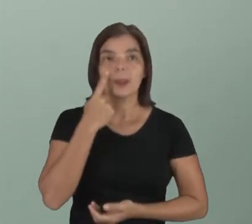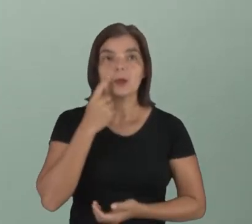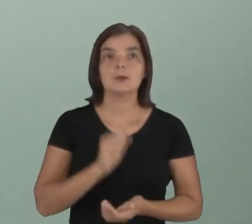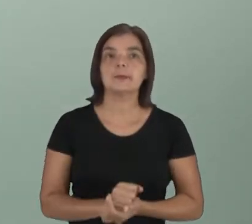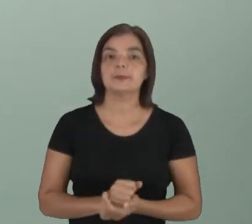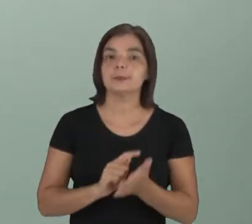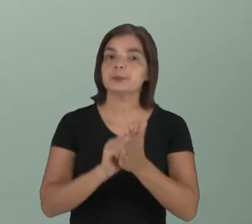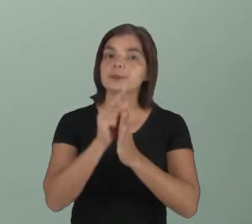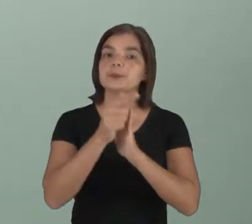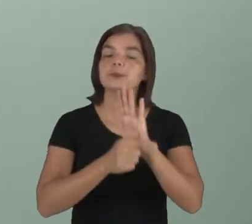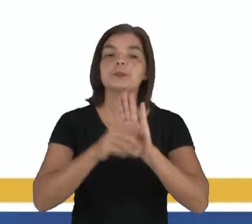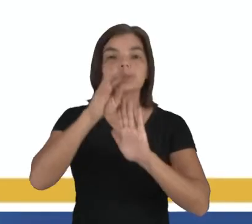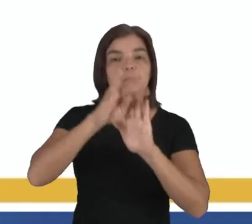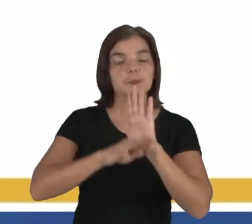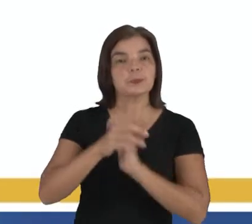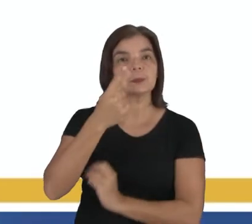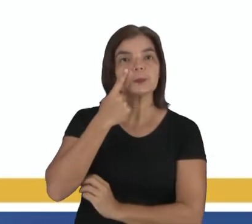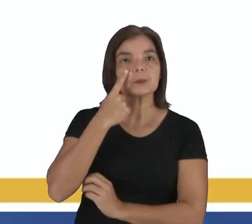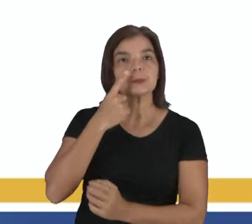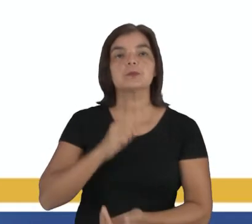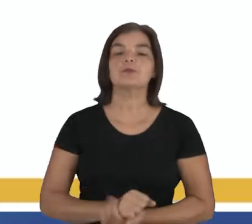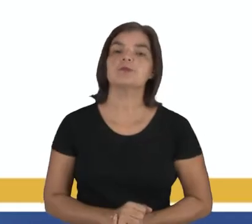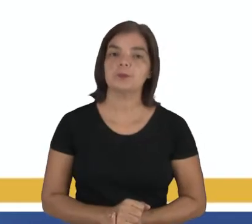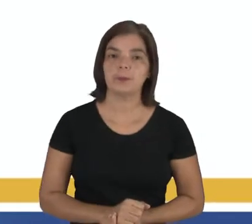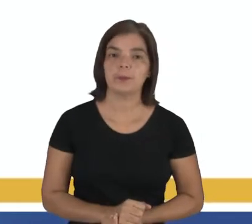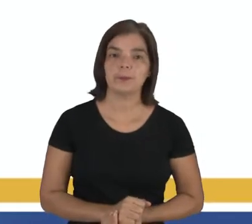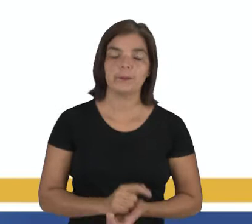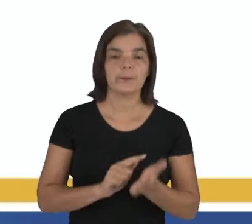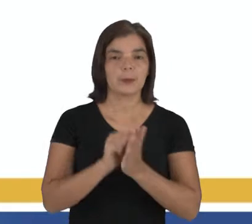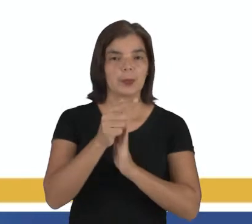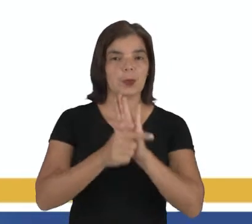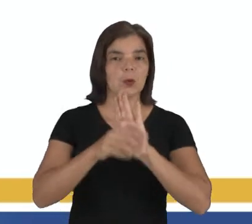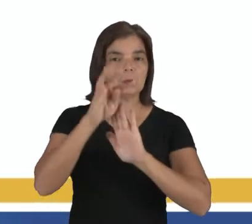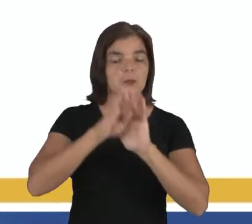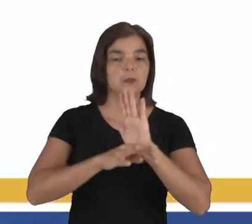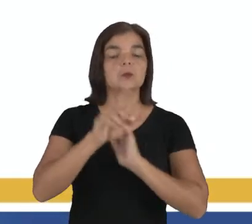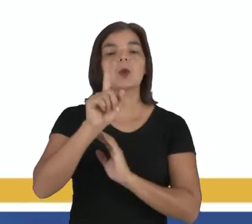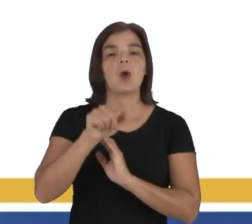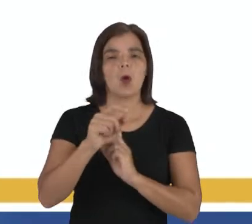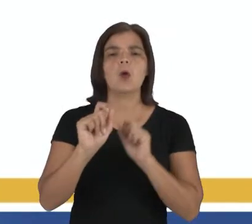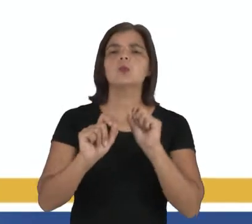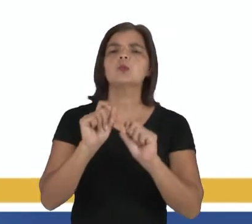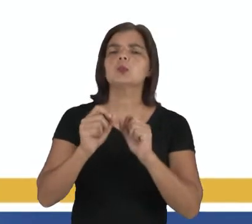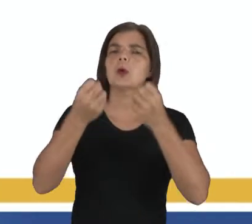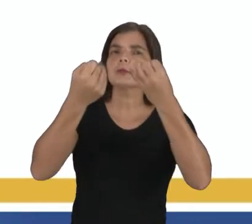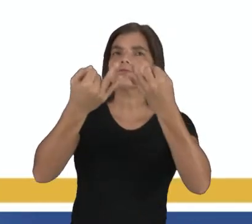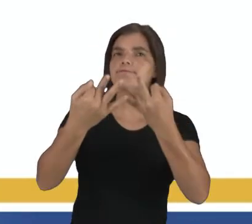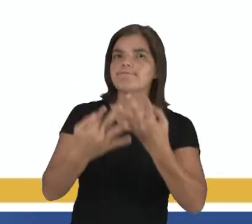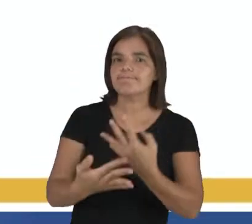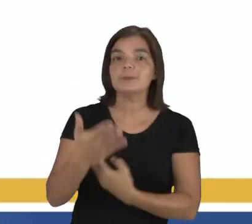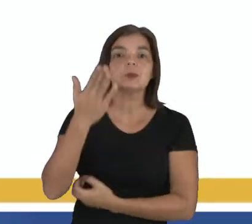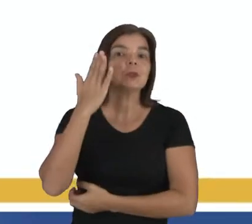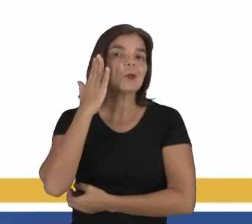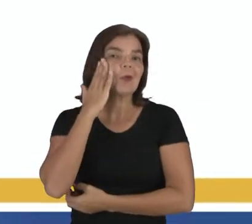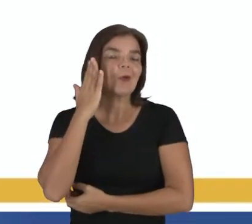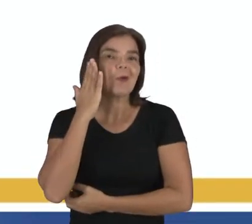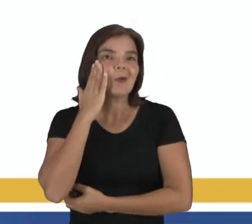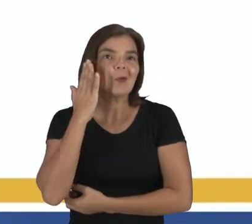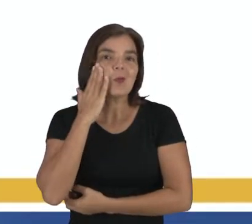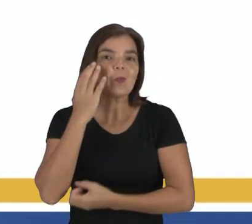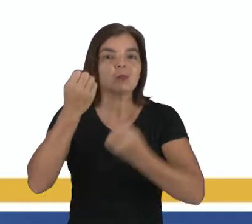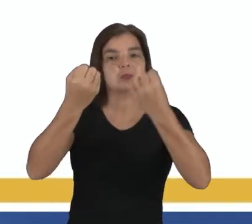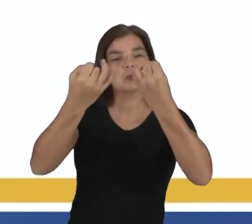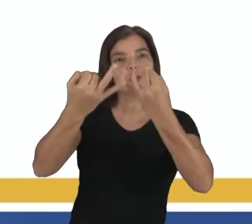conceito de gênero textual. Observe. Gênero textual é um conceito que busca compreender